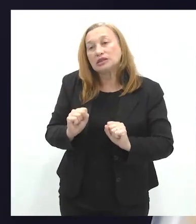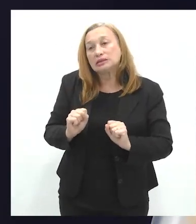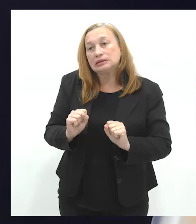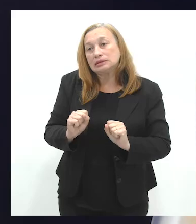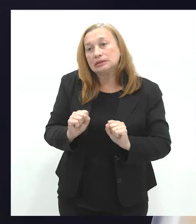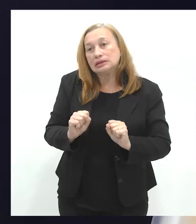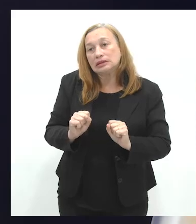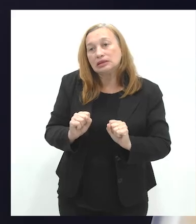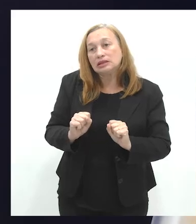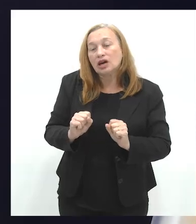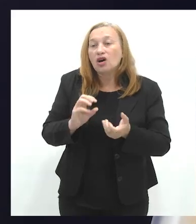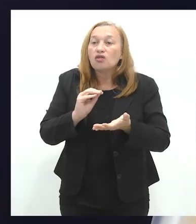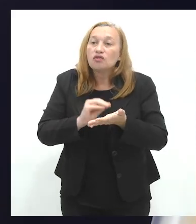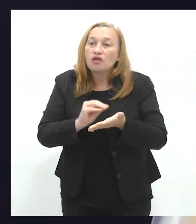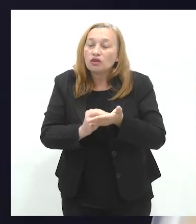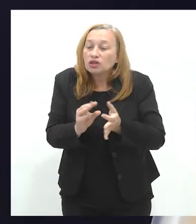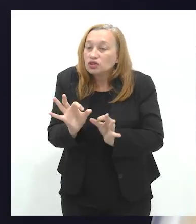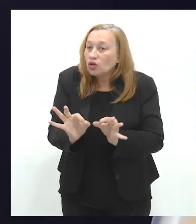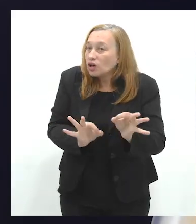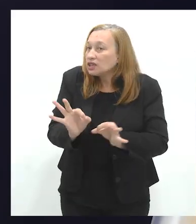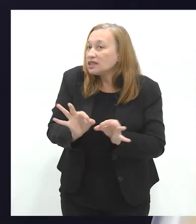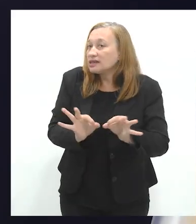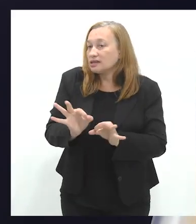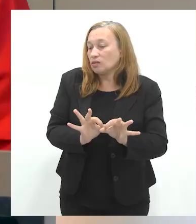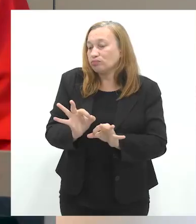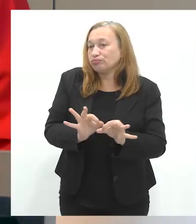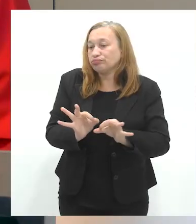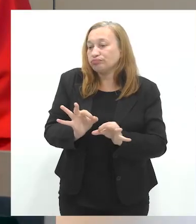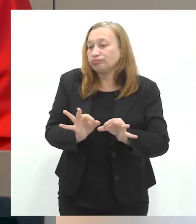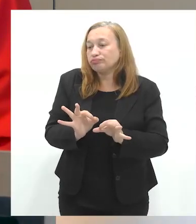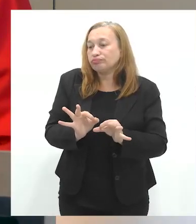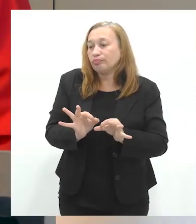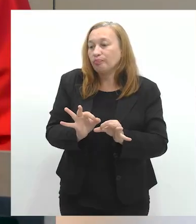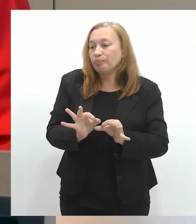de uma falta de organização no lar,